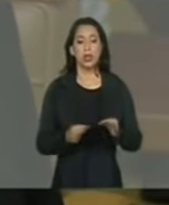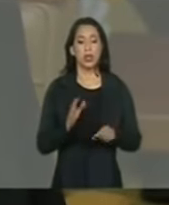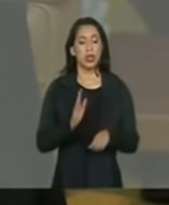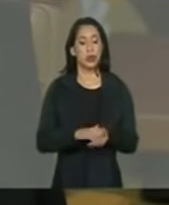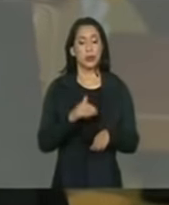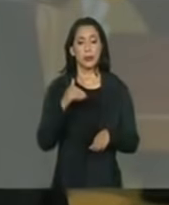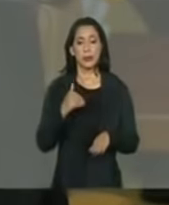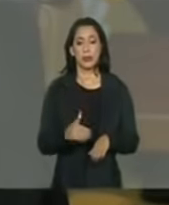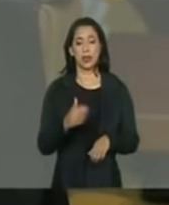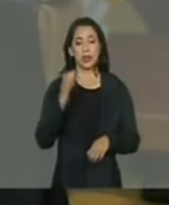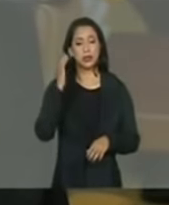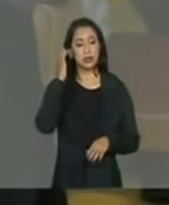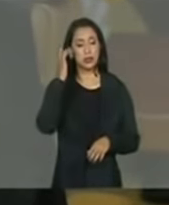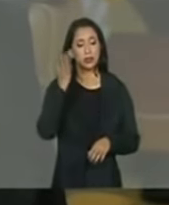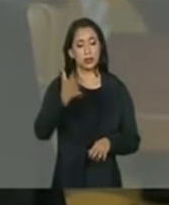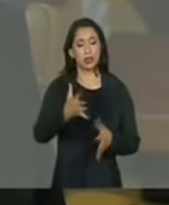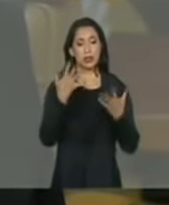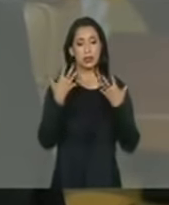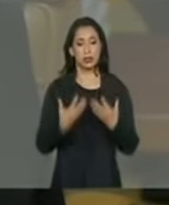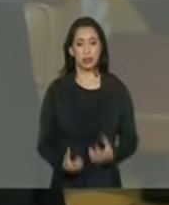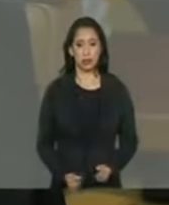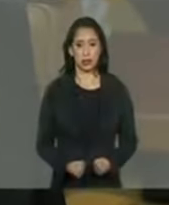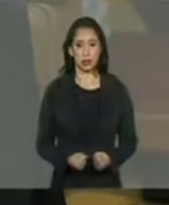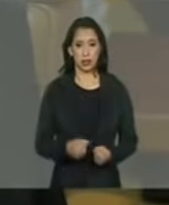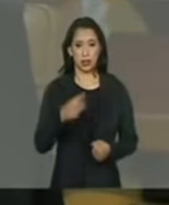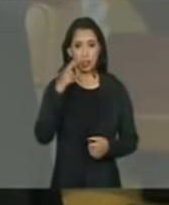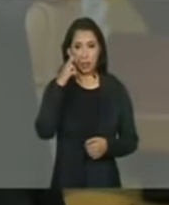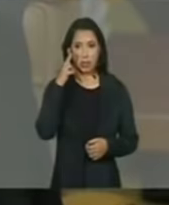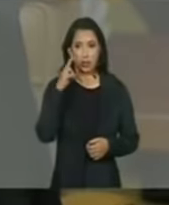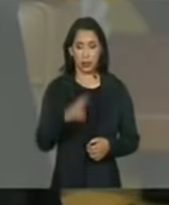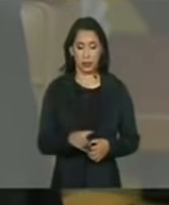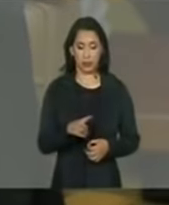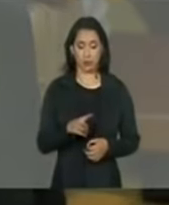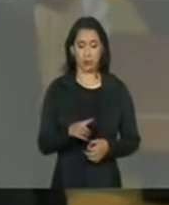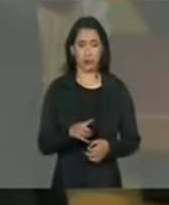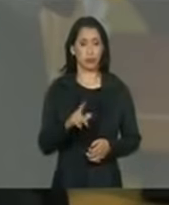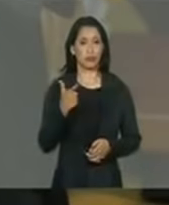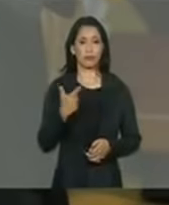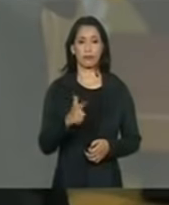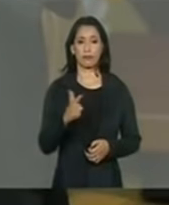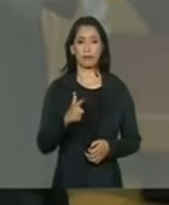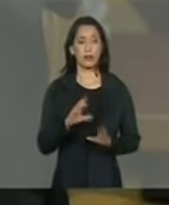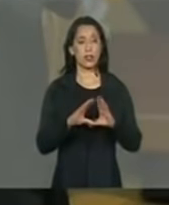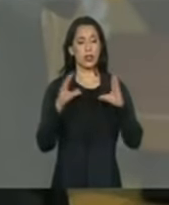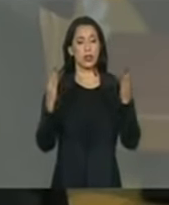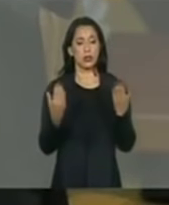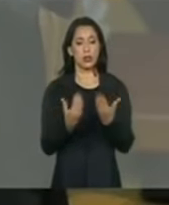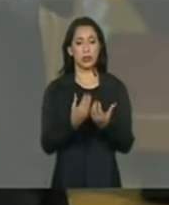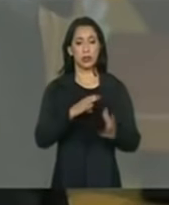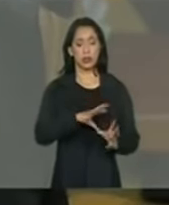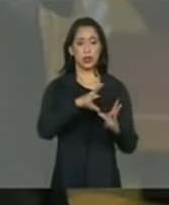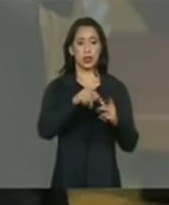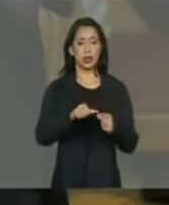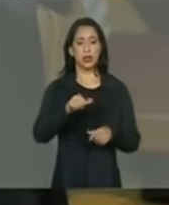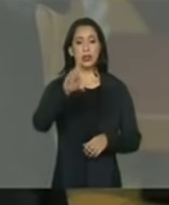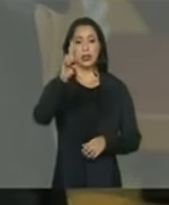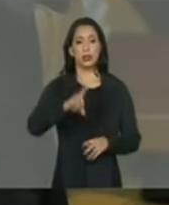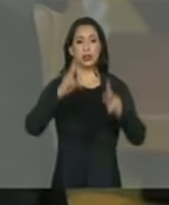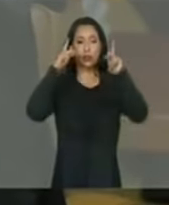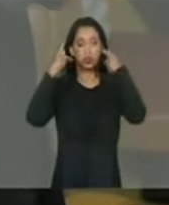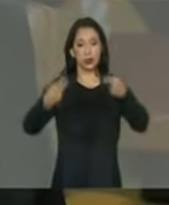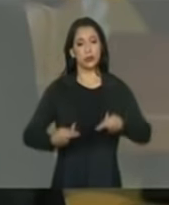é cuja previsão ausente dessas convenções internacionais de direitos humanos acima